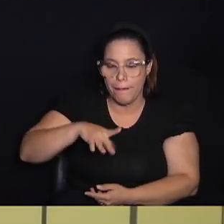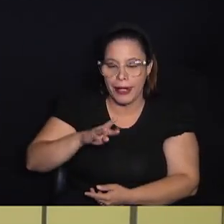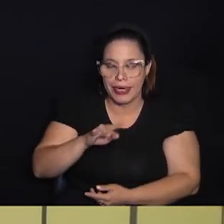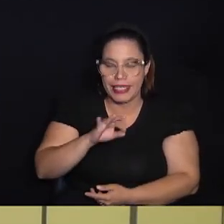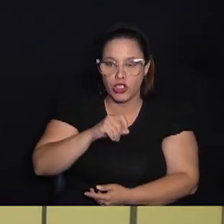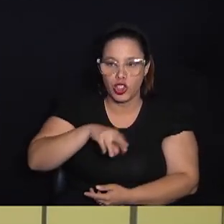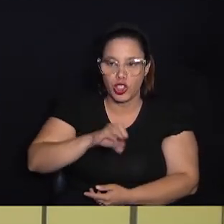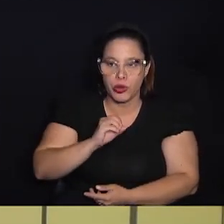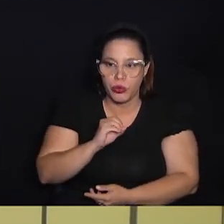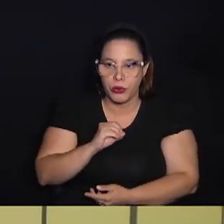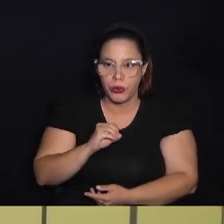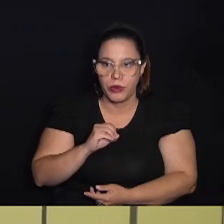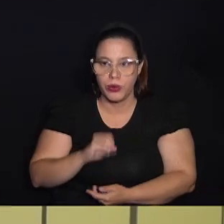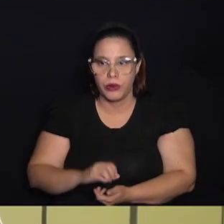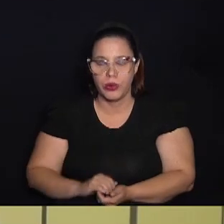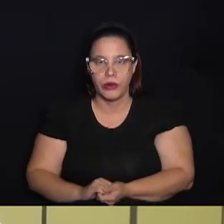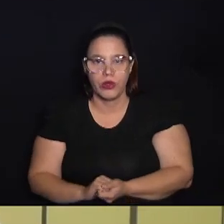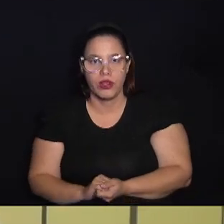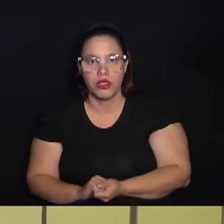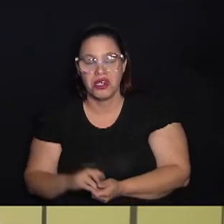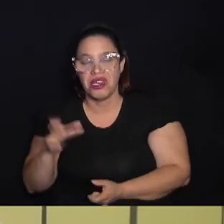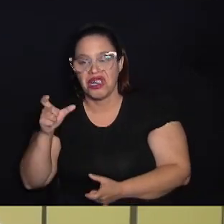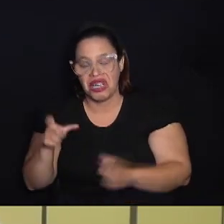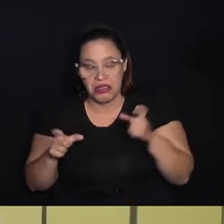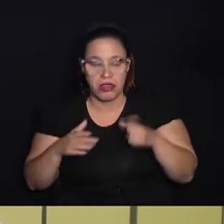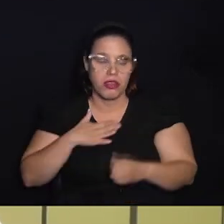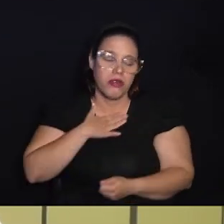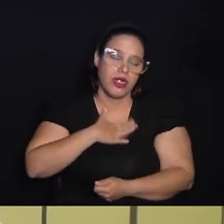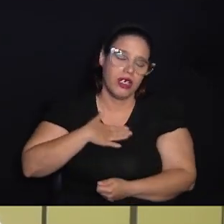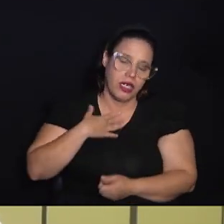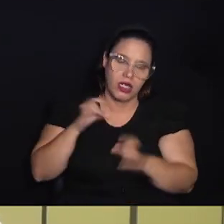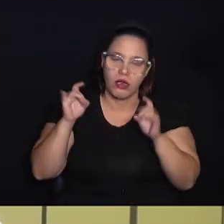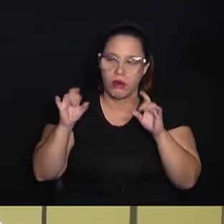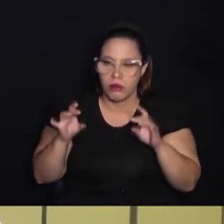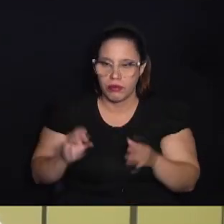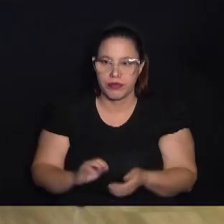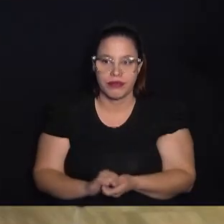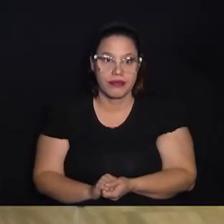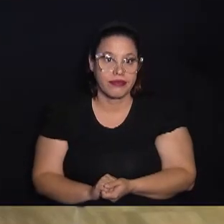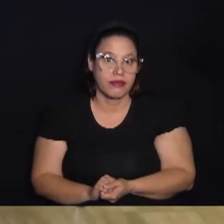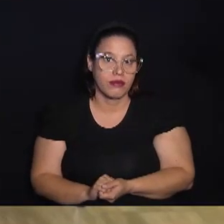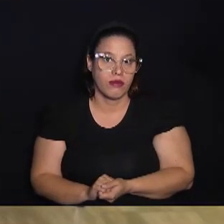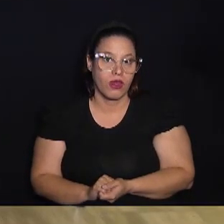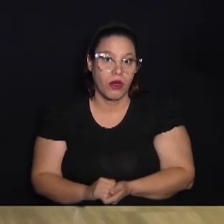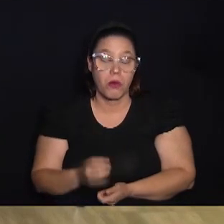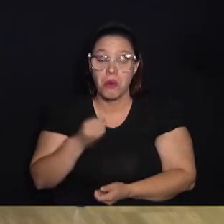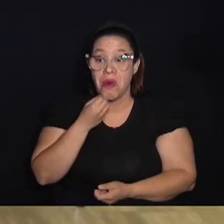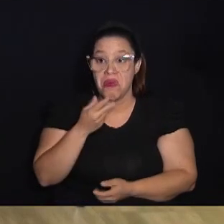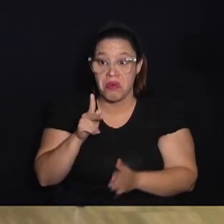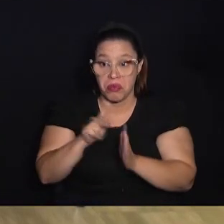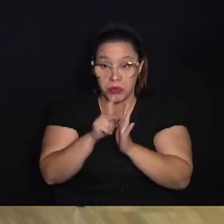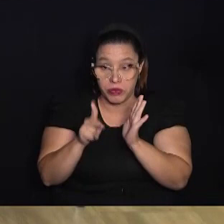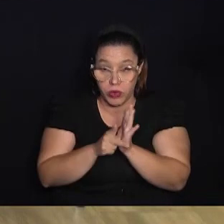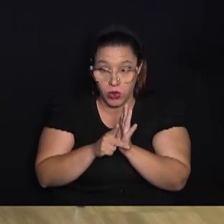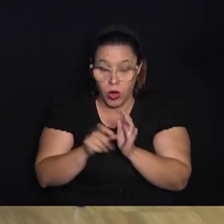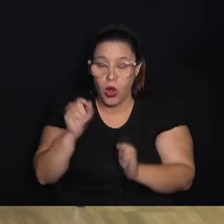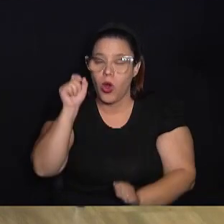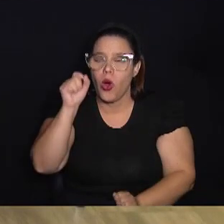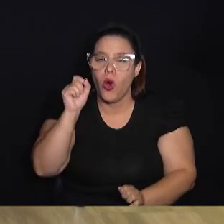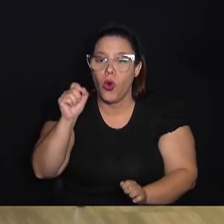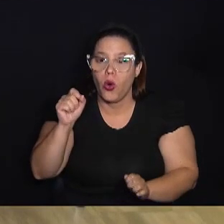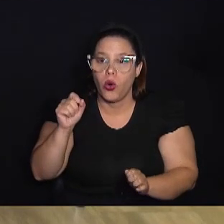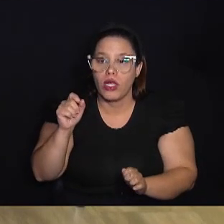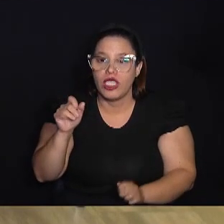episódios então cada um tem um carinho especial bom e falando sobre o seu projeto né O que te assombra realiza